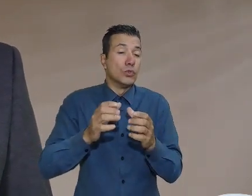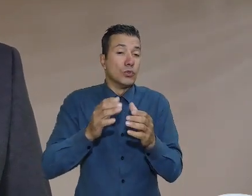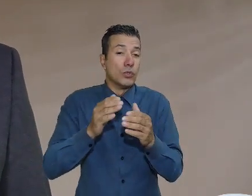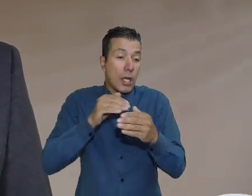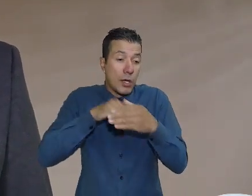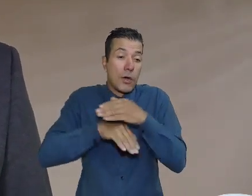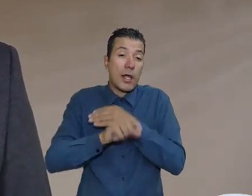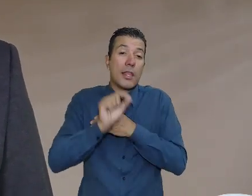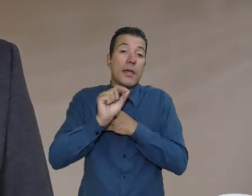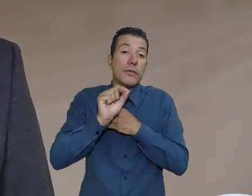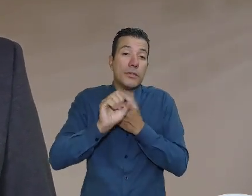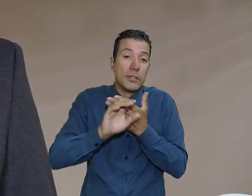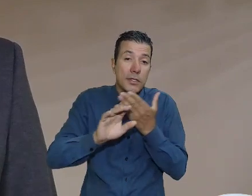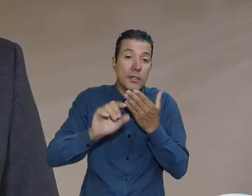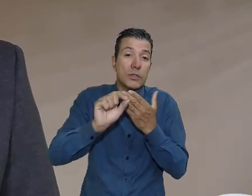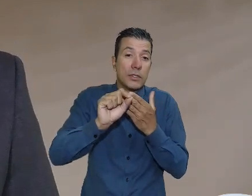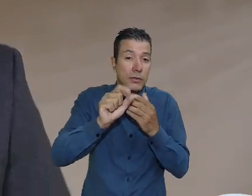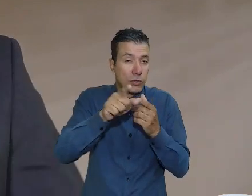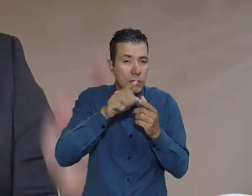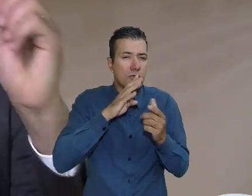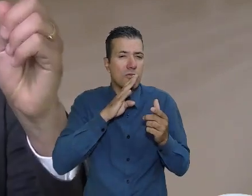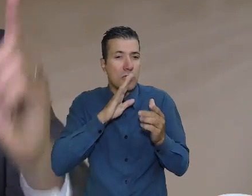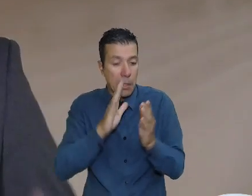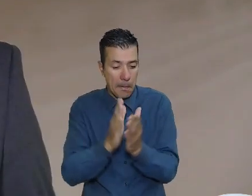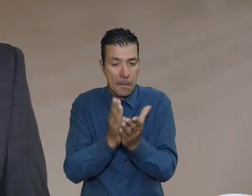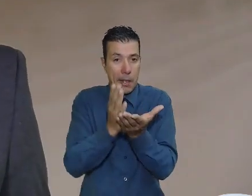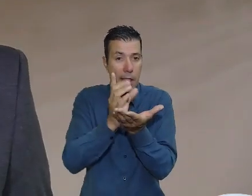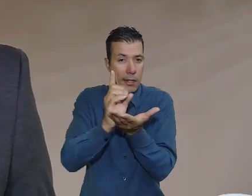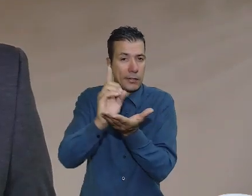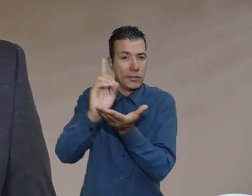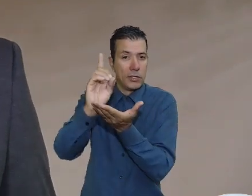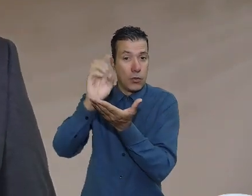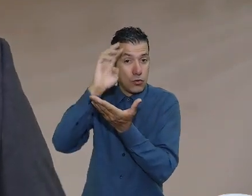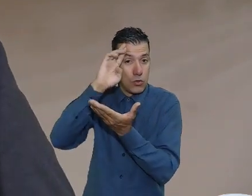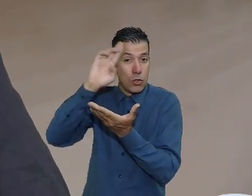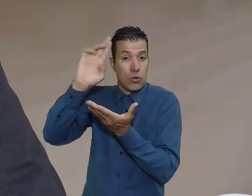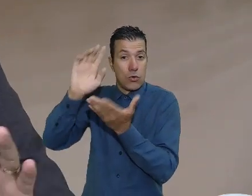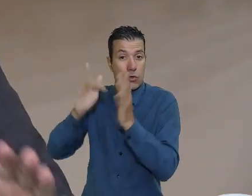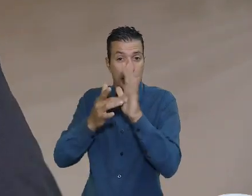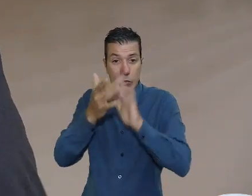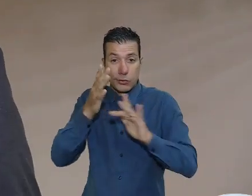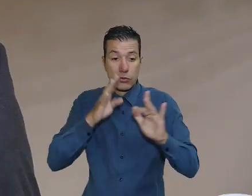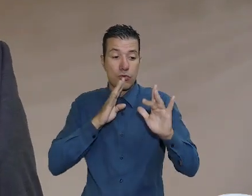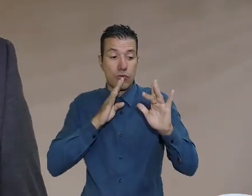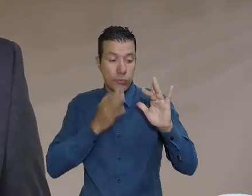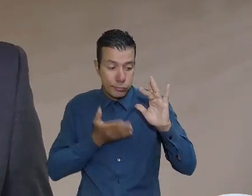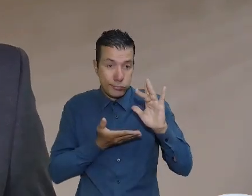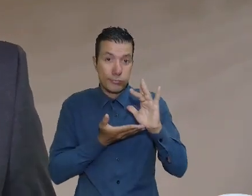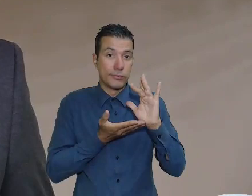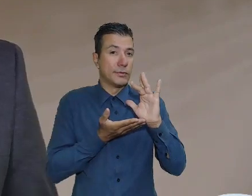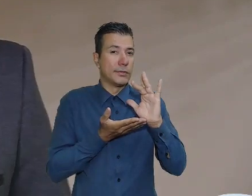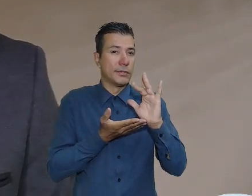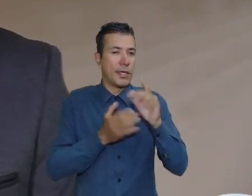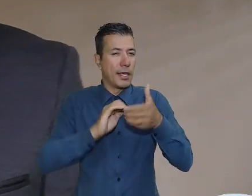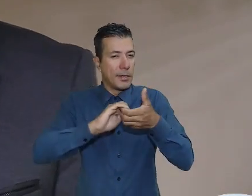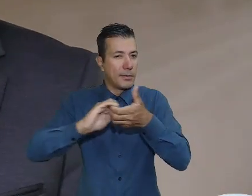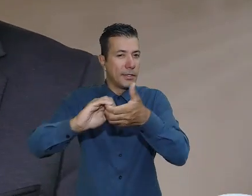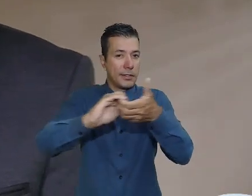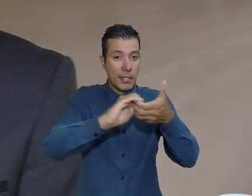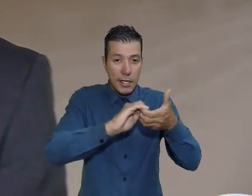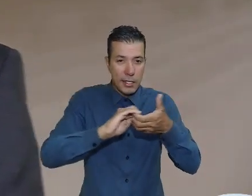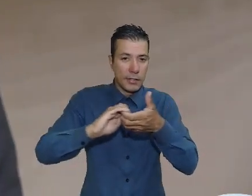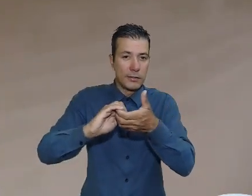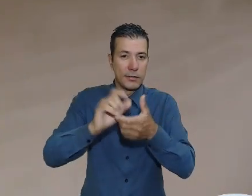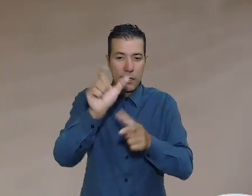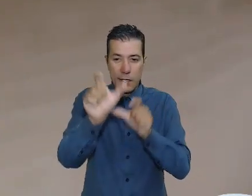para que você possa conhecer mais o nosso Senhor Jesus. Eu quero já começar cumprimentando algumas pessoas que